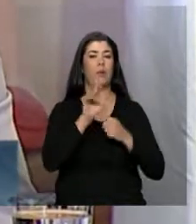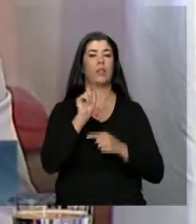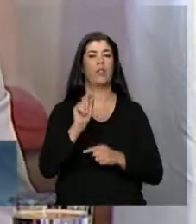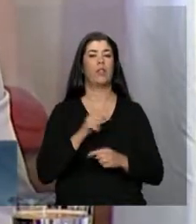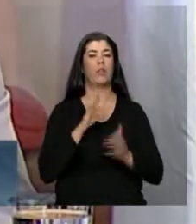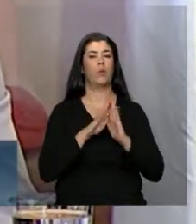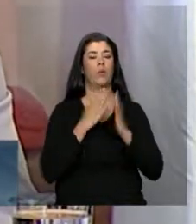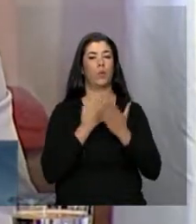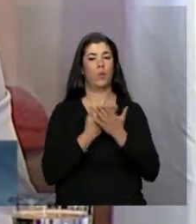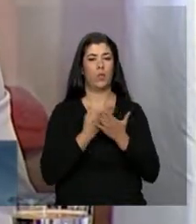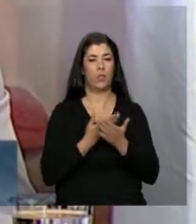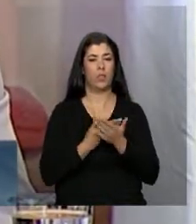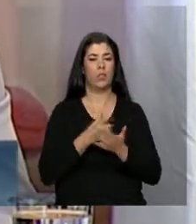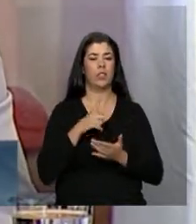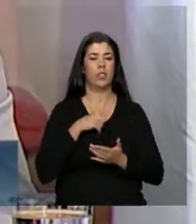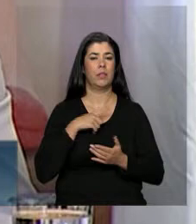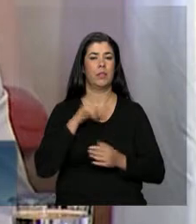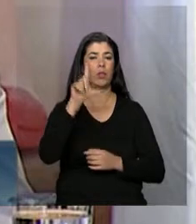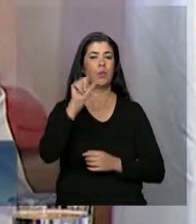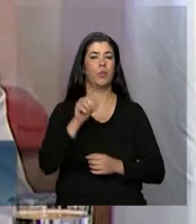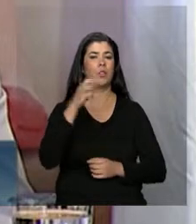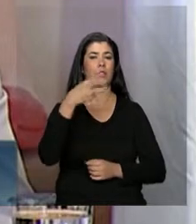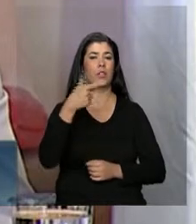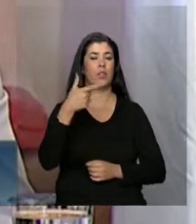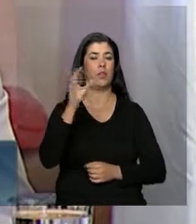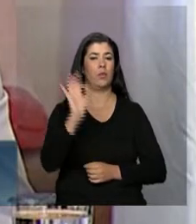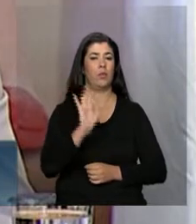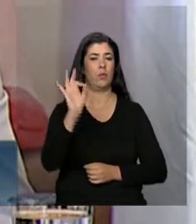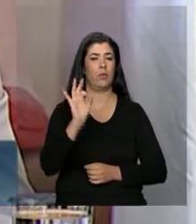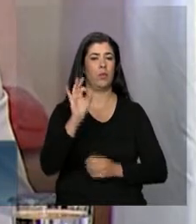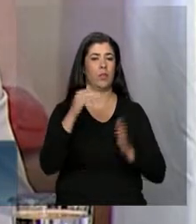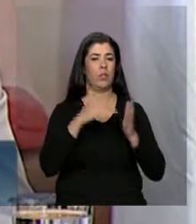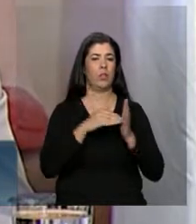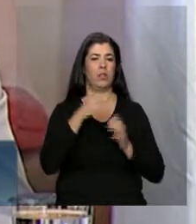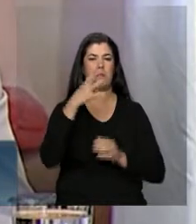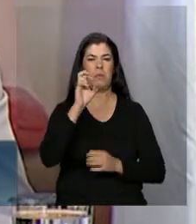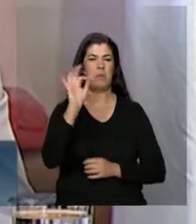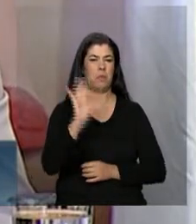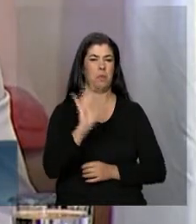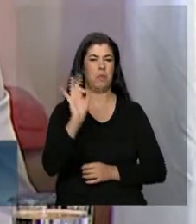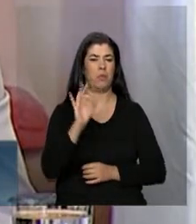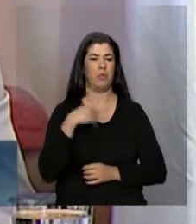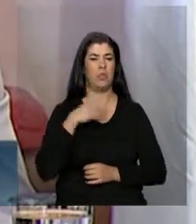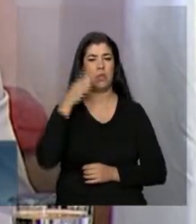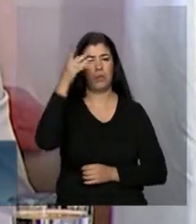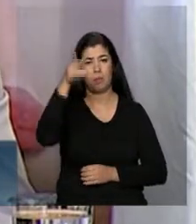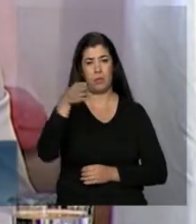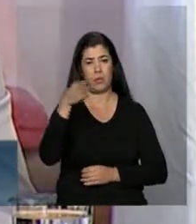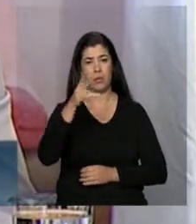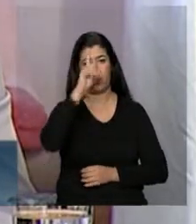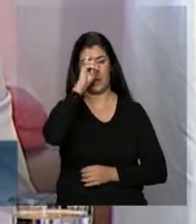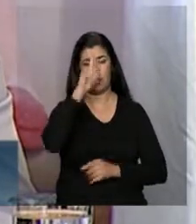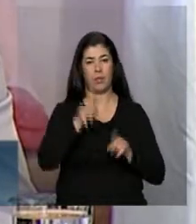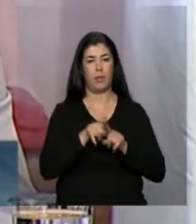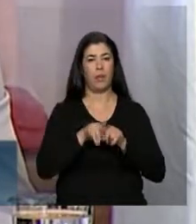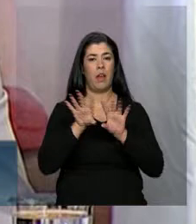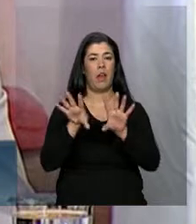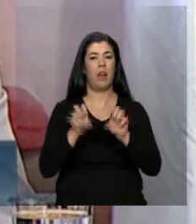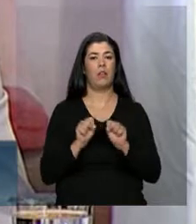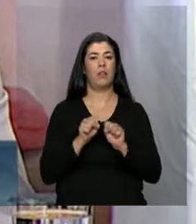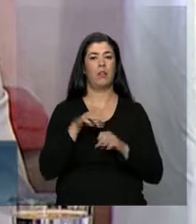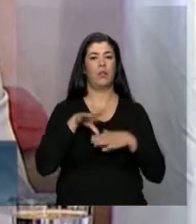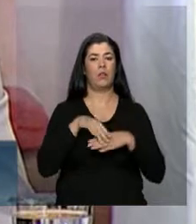pode reduzir de 32% a 45% o número de hospitalizações por pneumonias e,